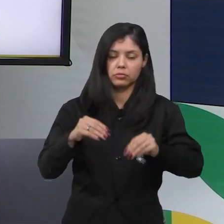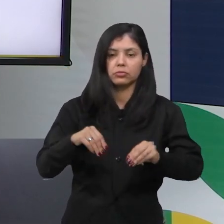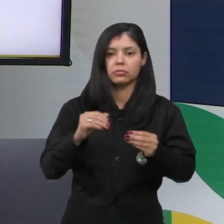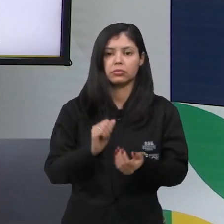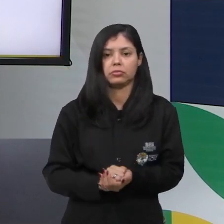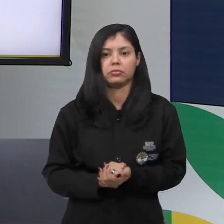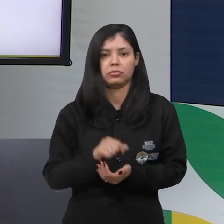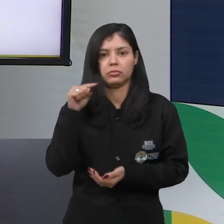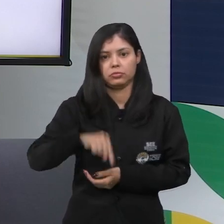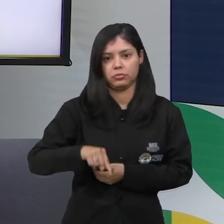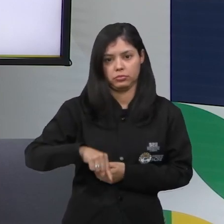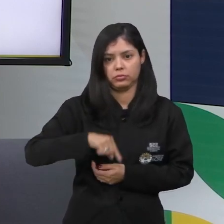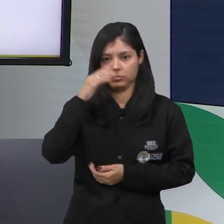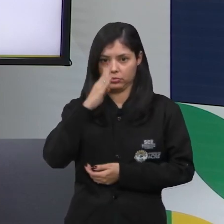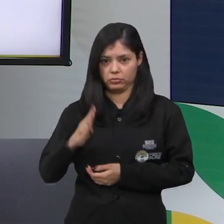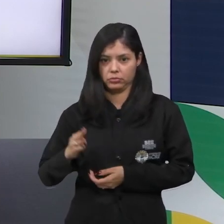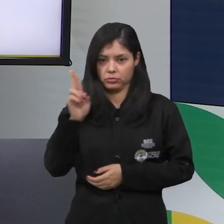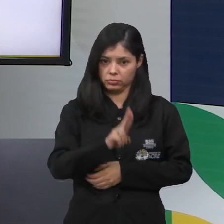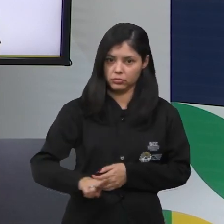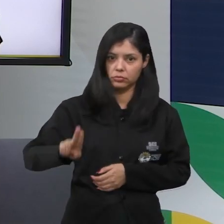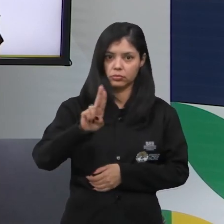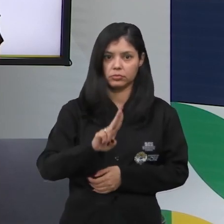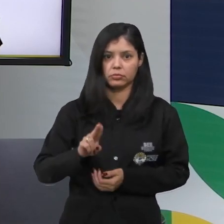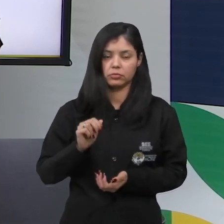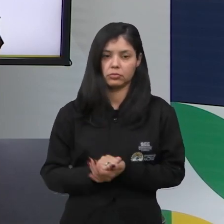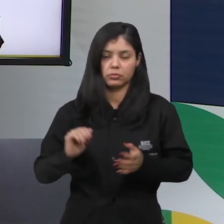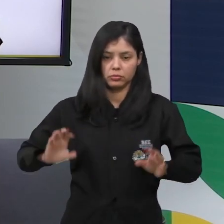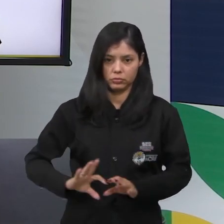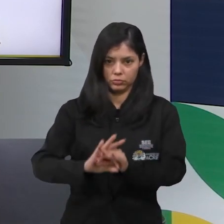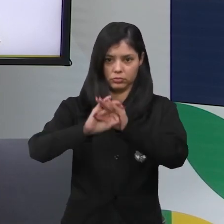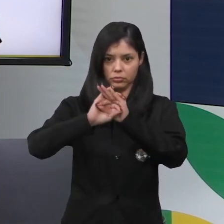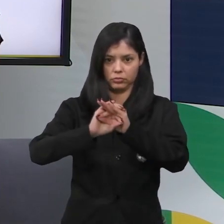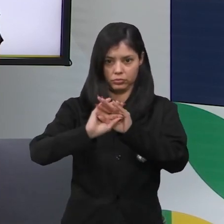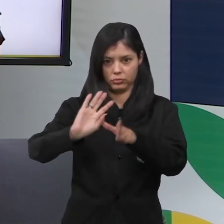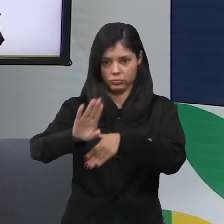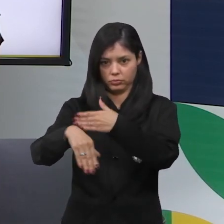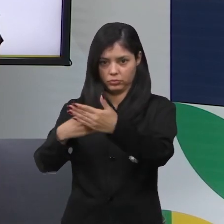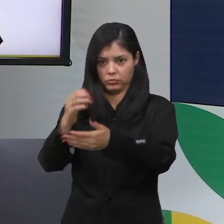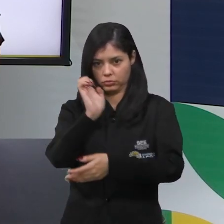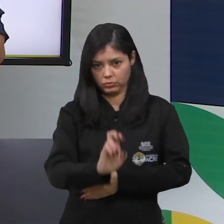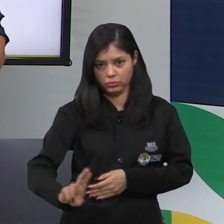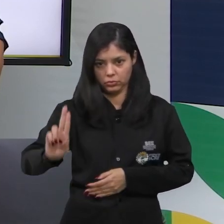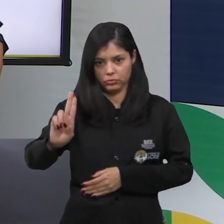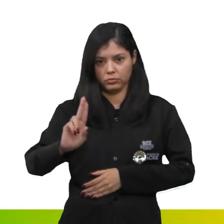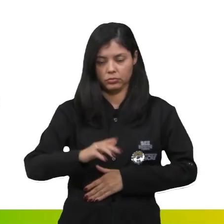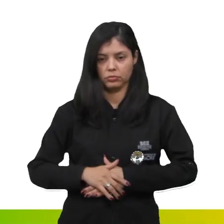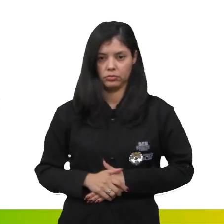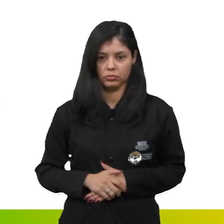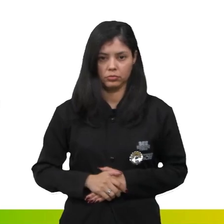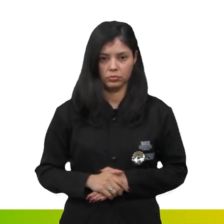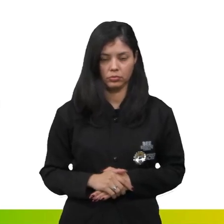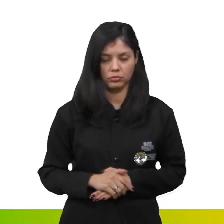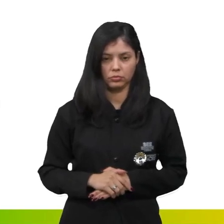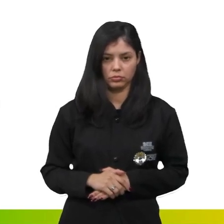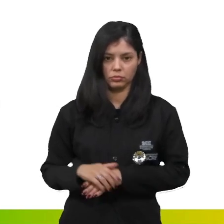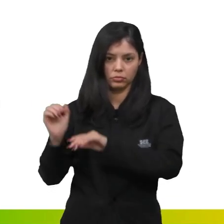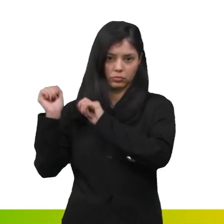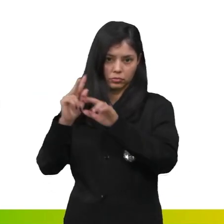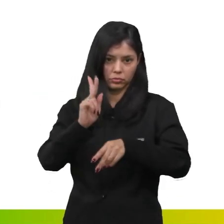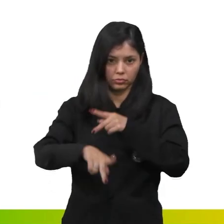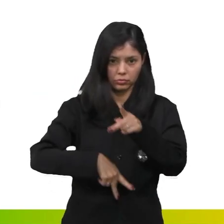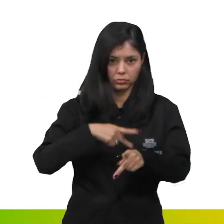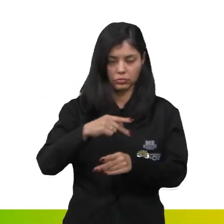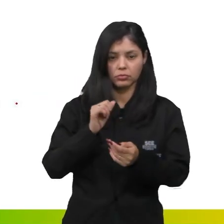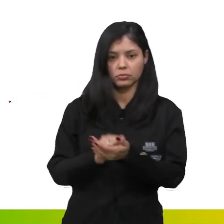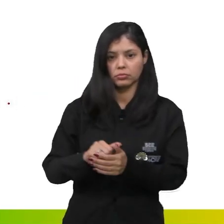cultivar esse item aqui e utilizar ele, difundir ele por toda a Europa. O fluxo